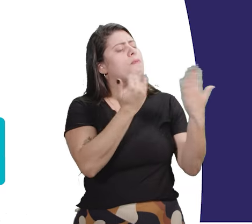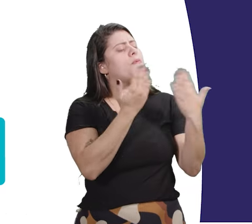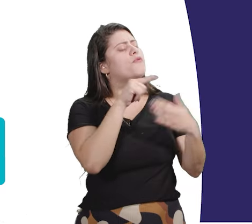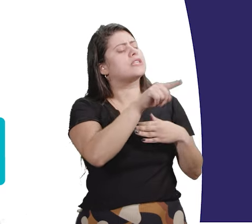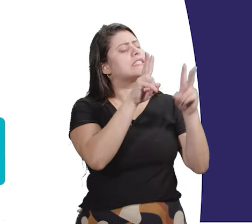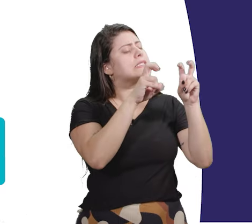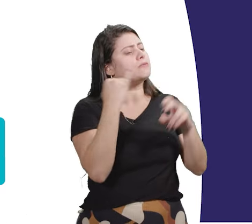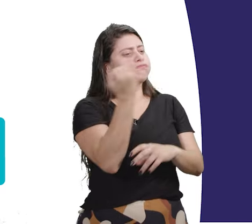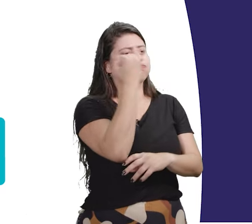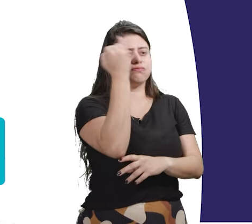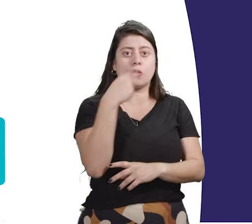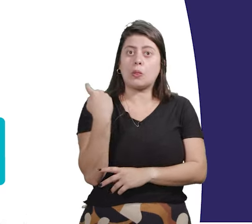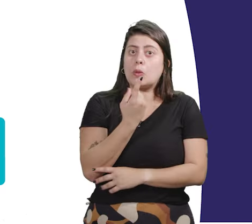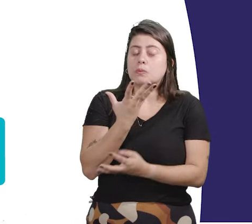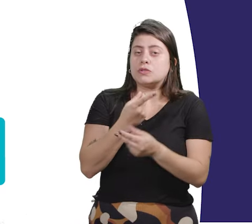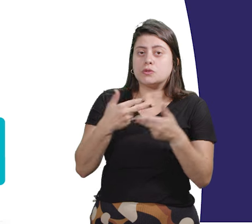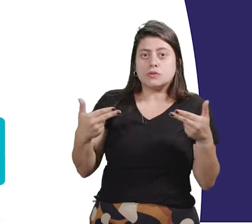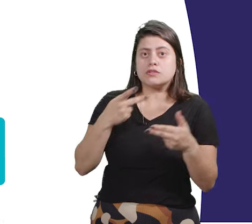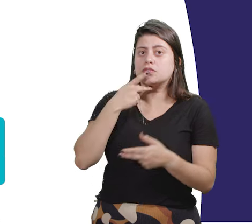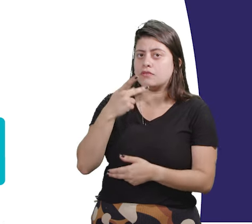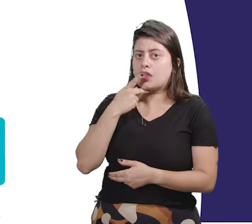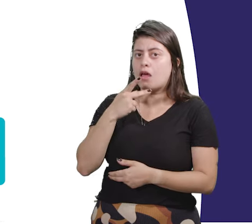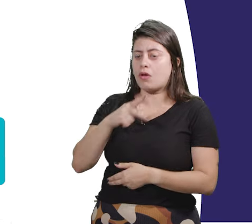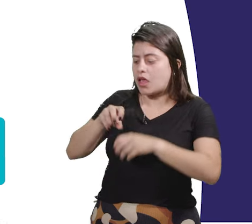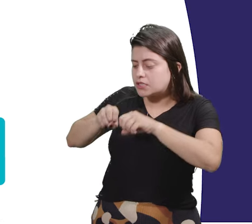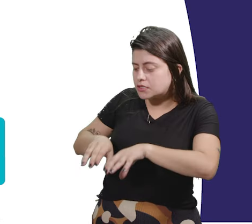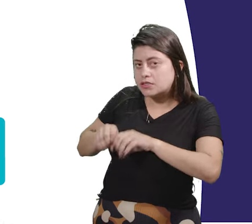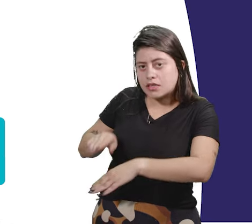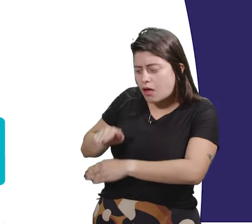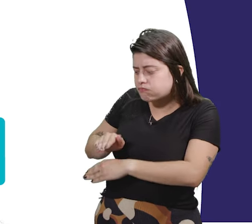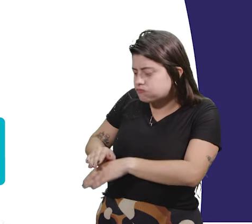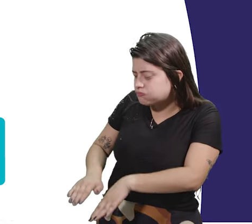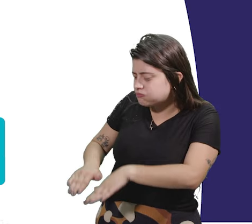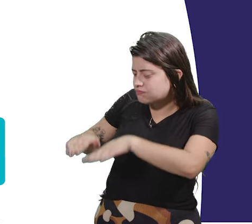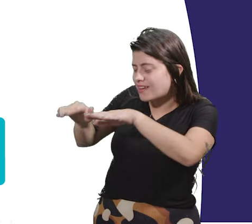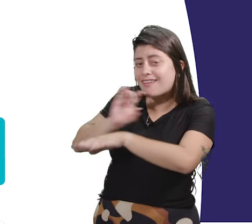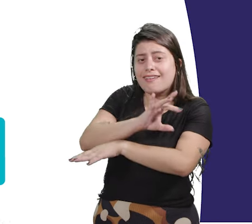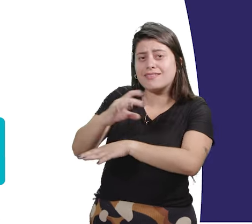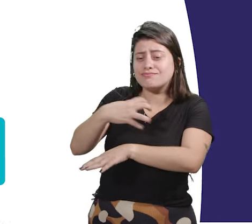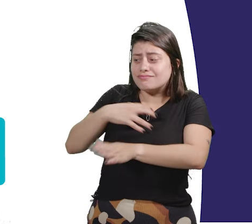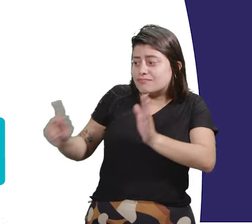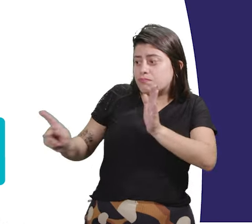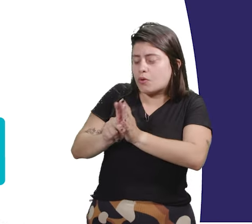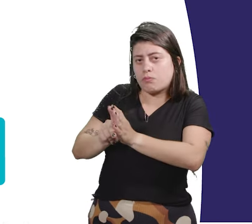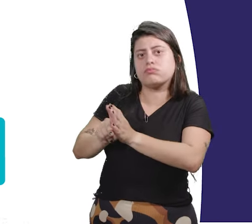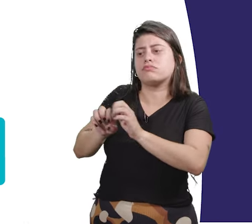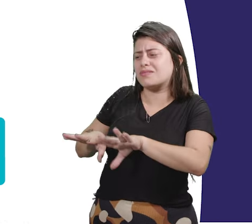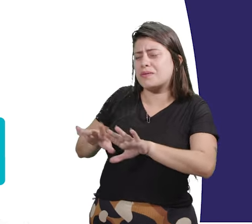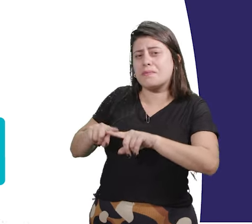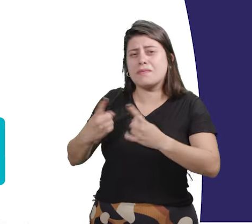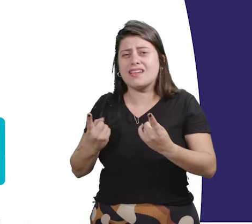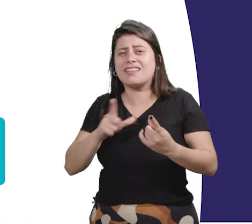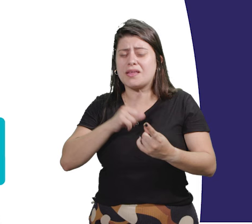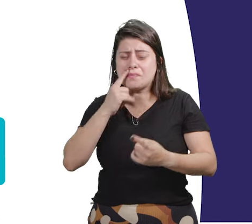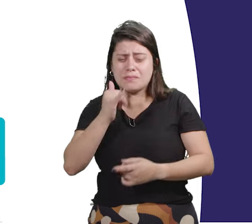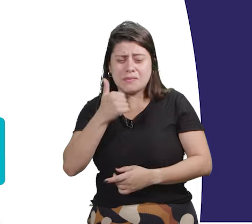gente tem muito o que falar sobre a criação de filhos, né? Cada um tem um jeito diferente, mas a gente vê muitos pais perdidos, né? Com relação a